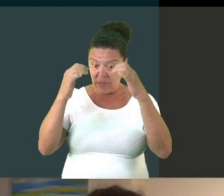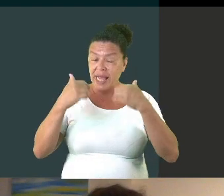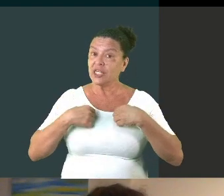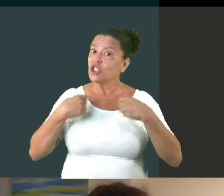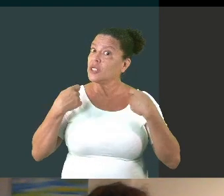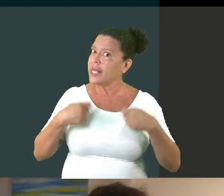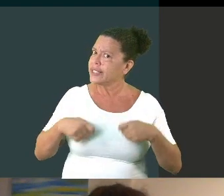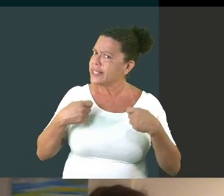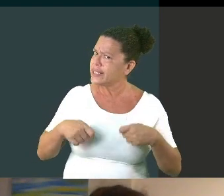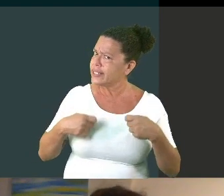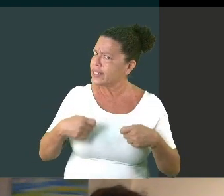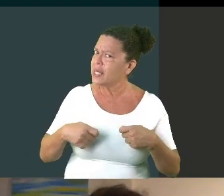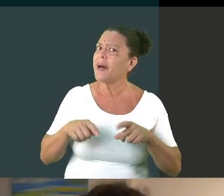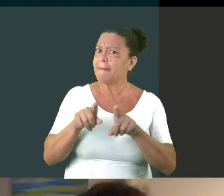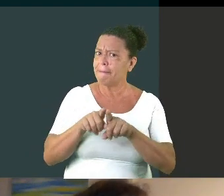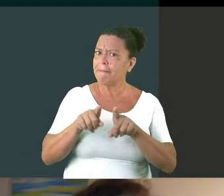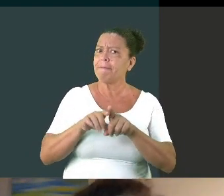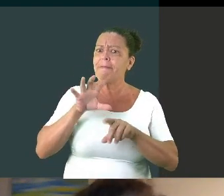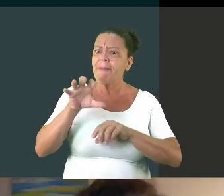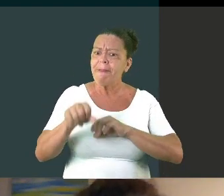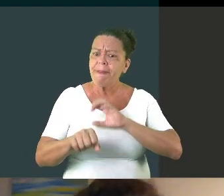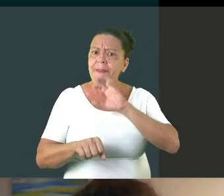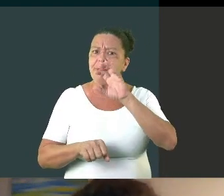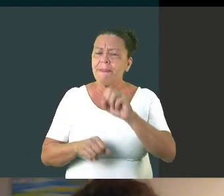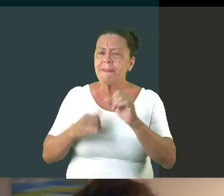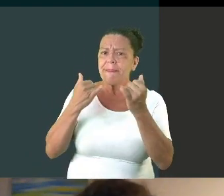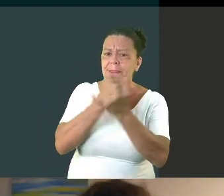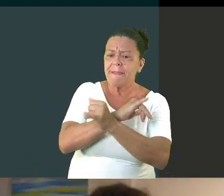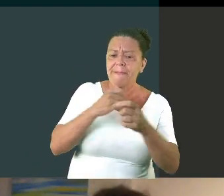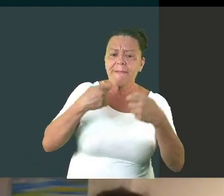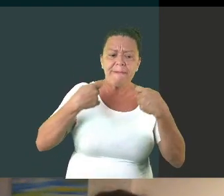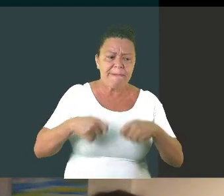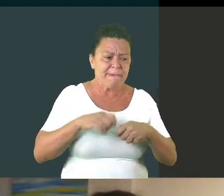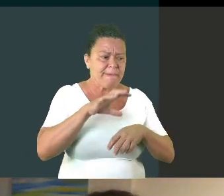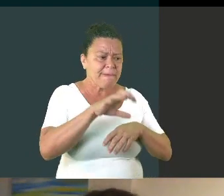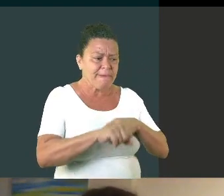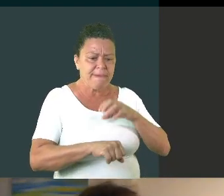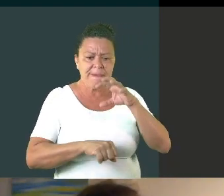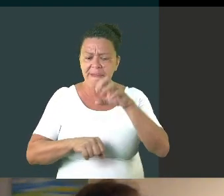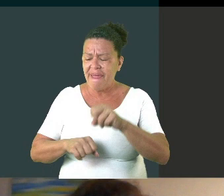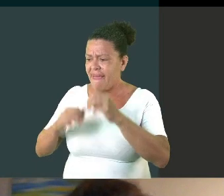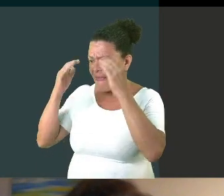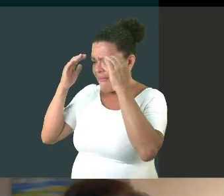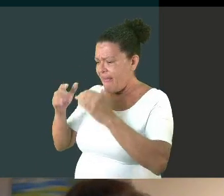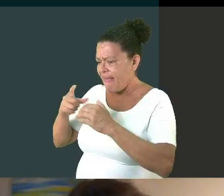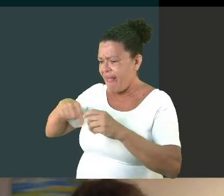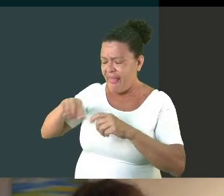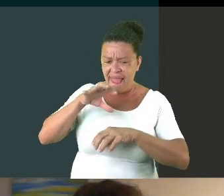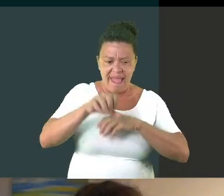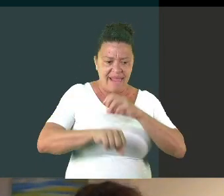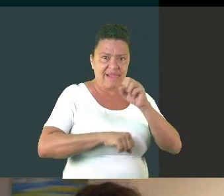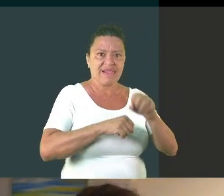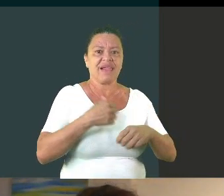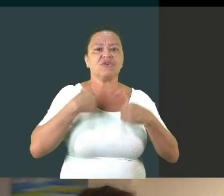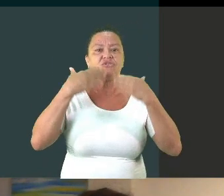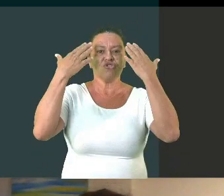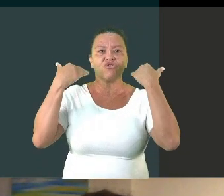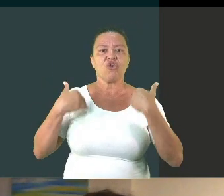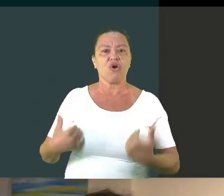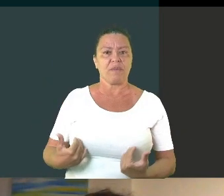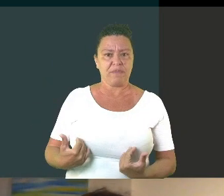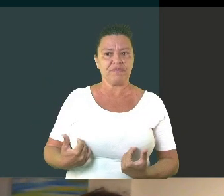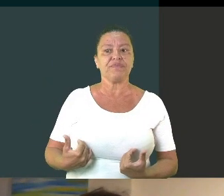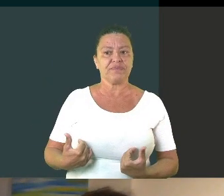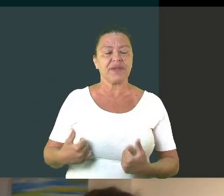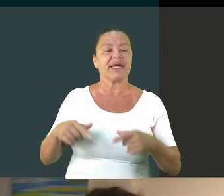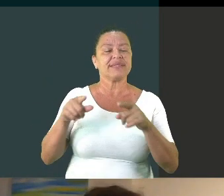necessidades, elas vão alcançar as vibrações necessárias para atender às necessidades do nosso corpo,